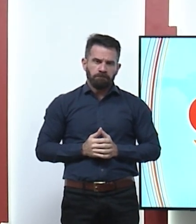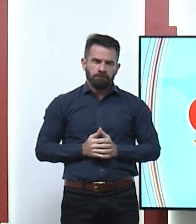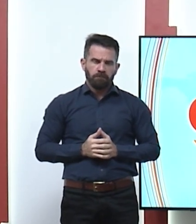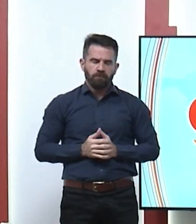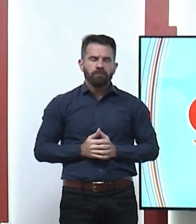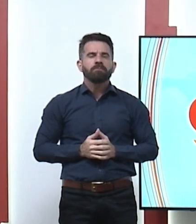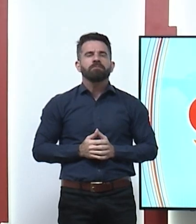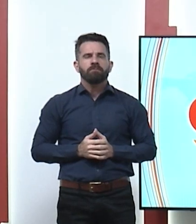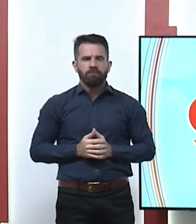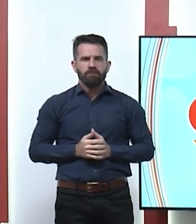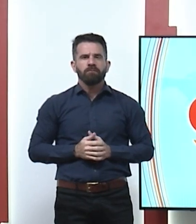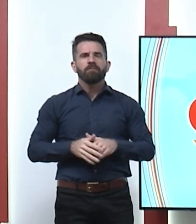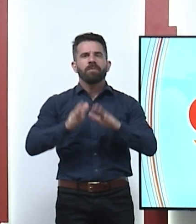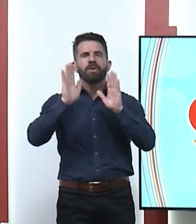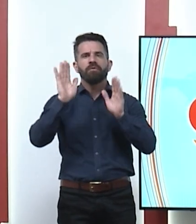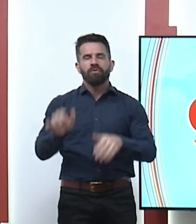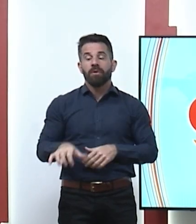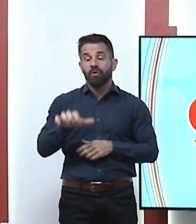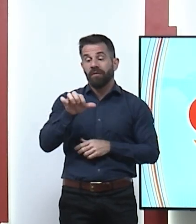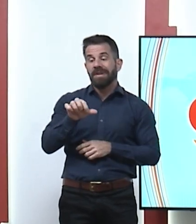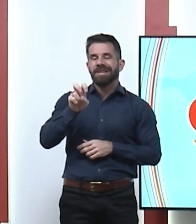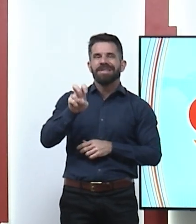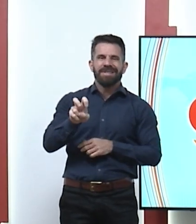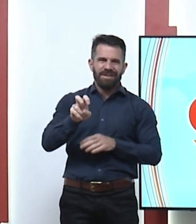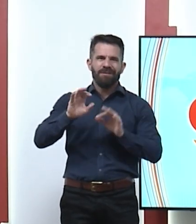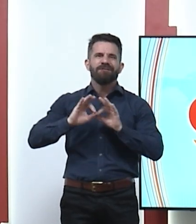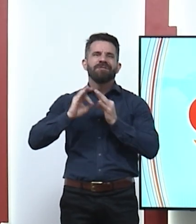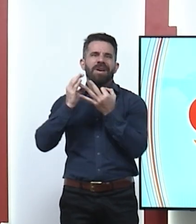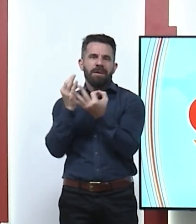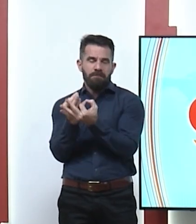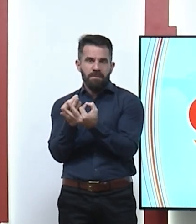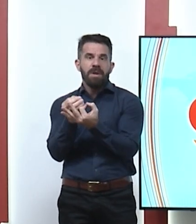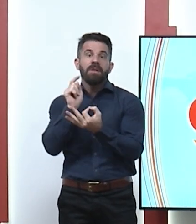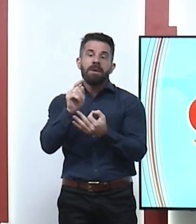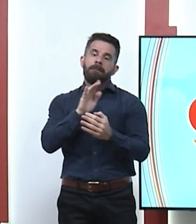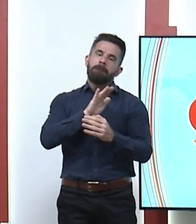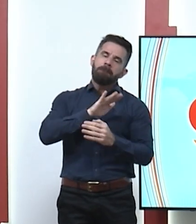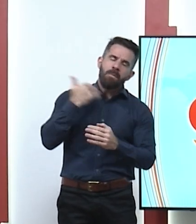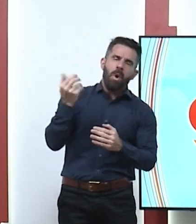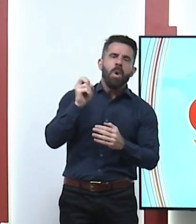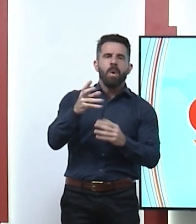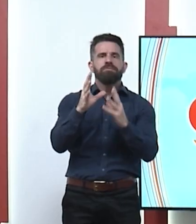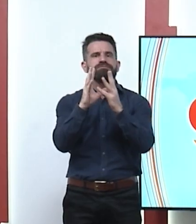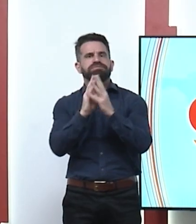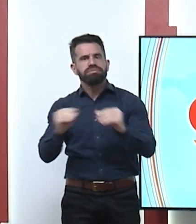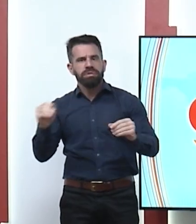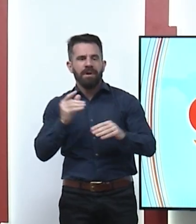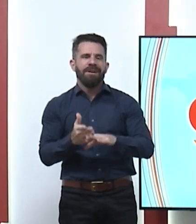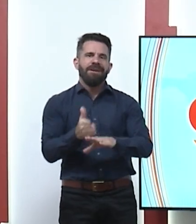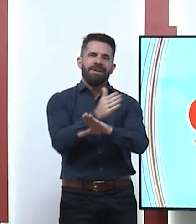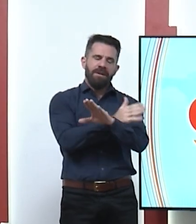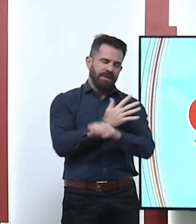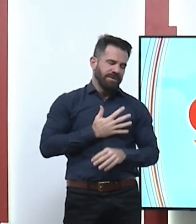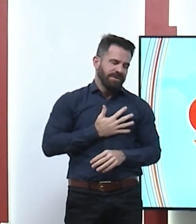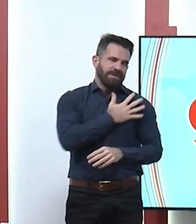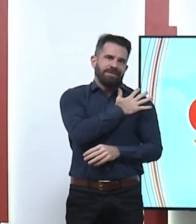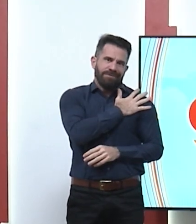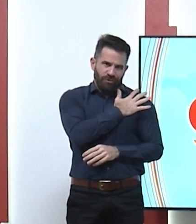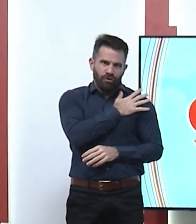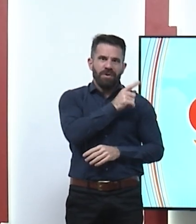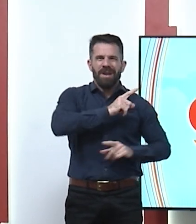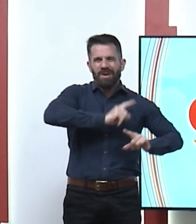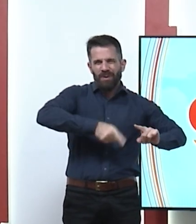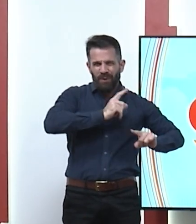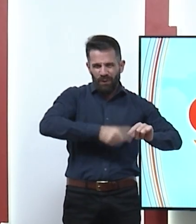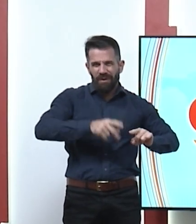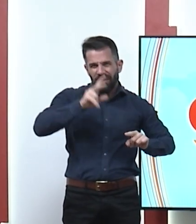Bom, 95 famílias de mortos e desaparecidos durante a ditadura militar receberam ontem certidões de óbito